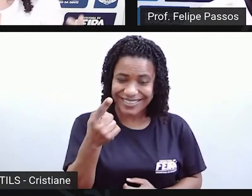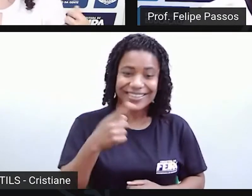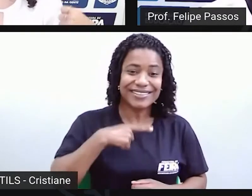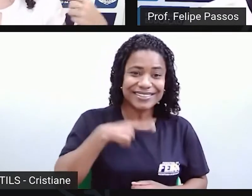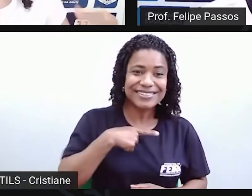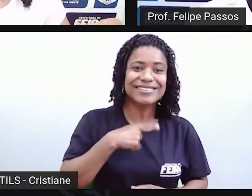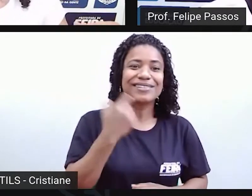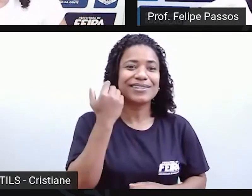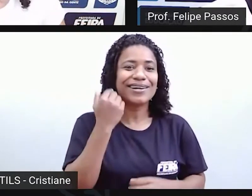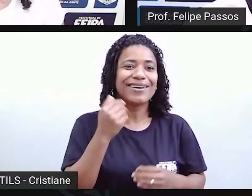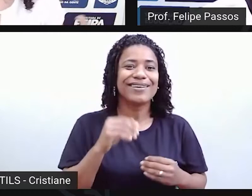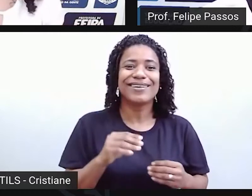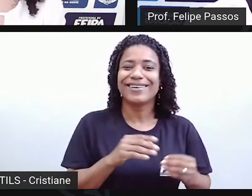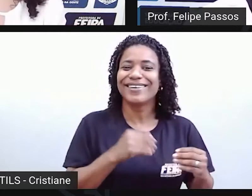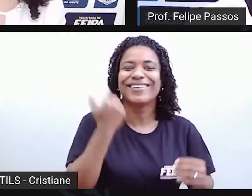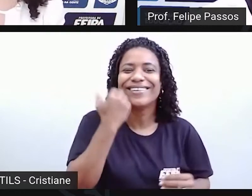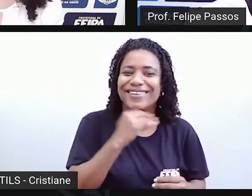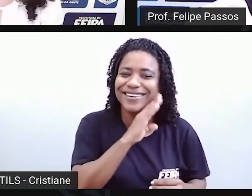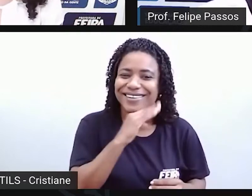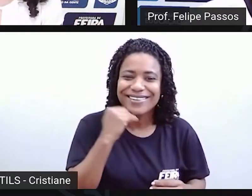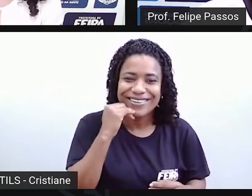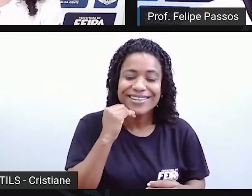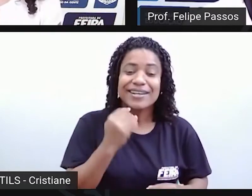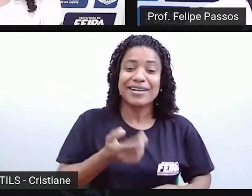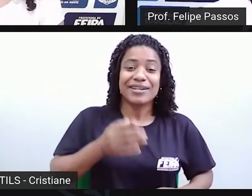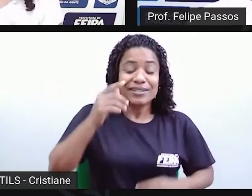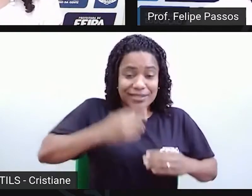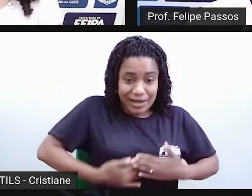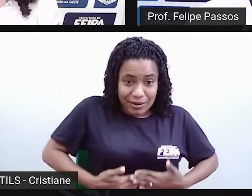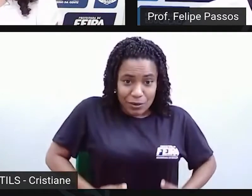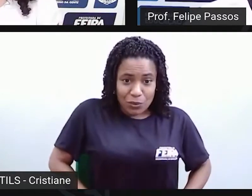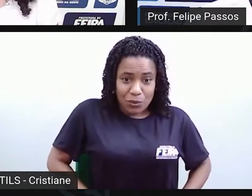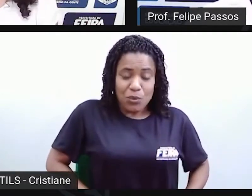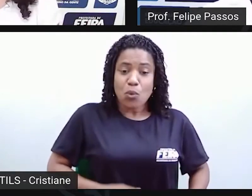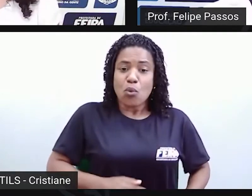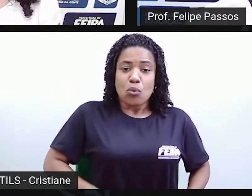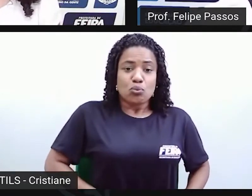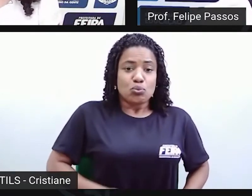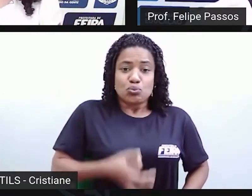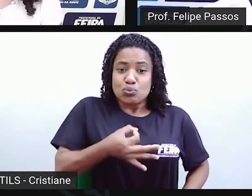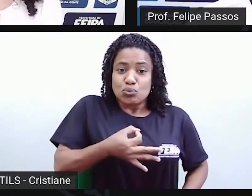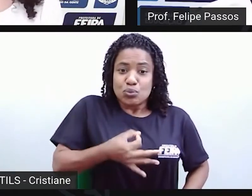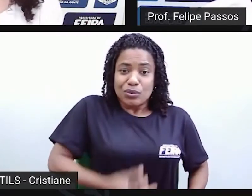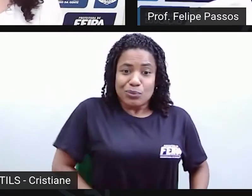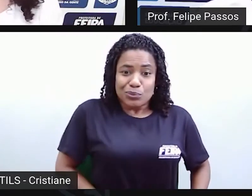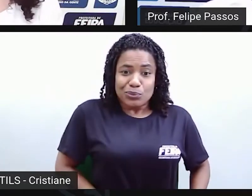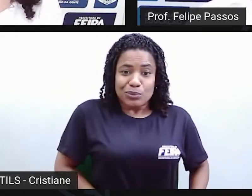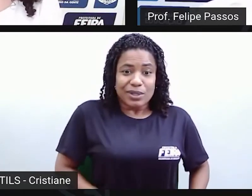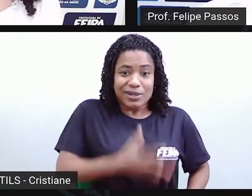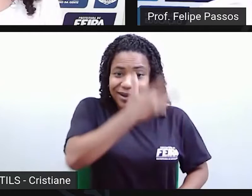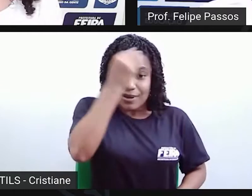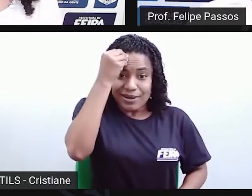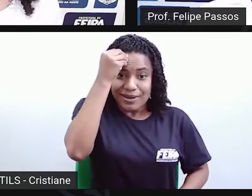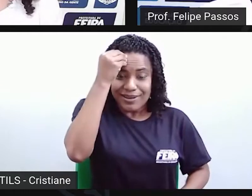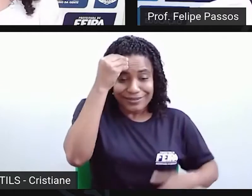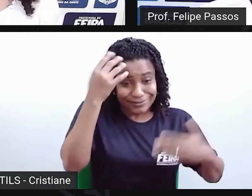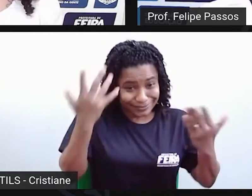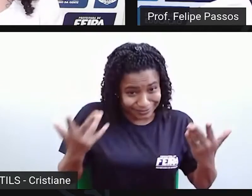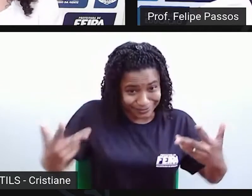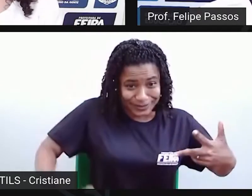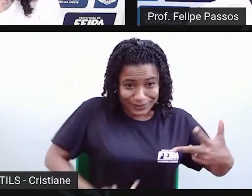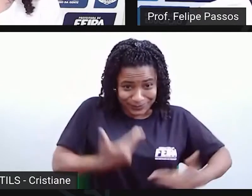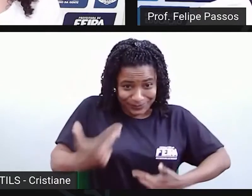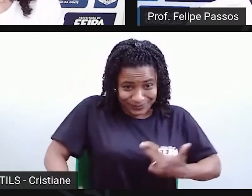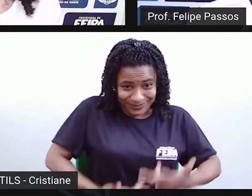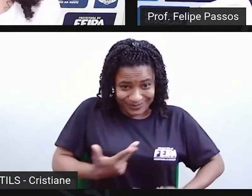umbigo, coloca um braço onde não existe. Então, todo esse processo de edição é um processo de manipulação que a gente vai